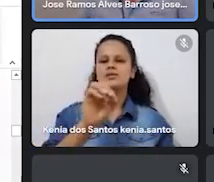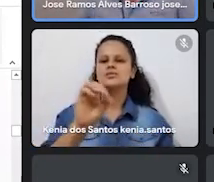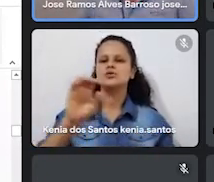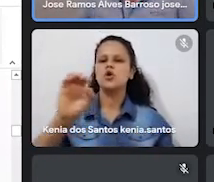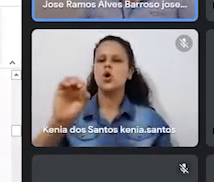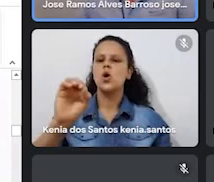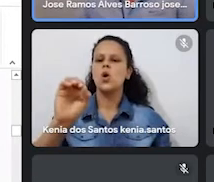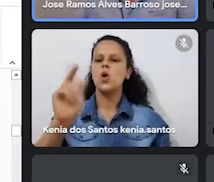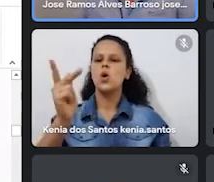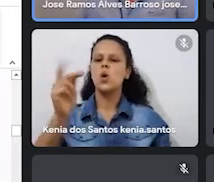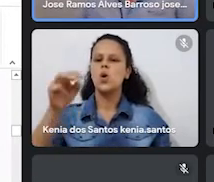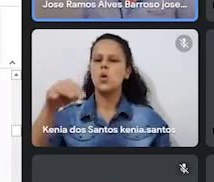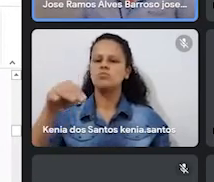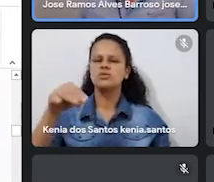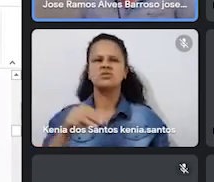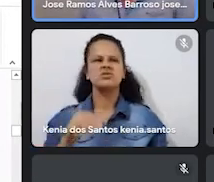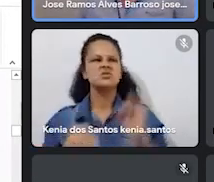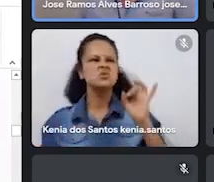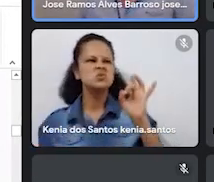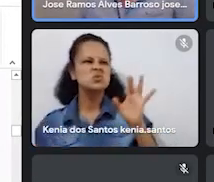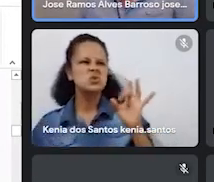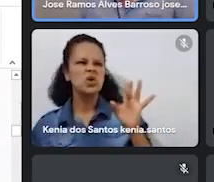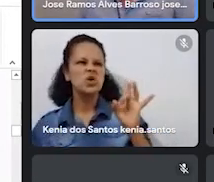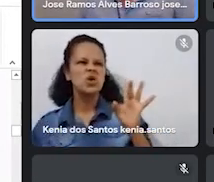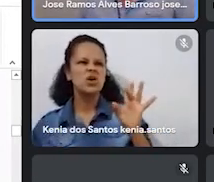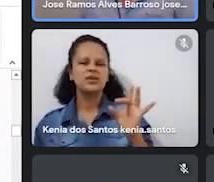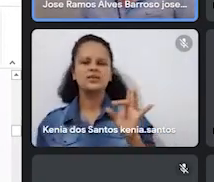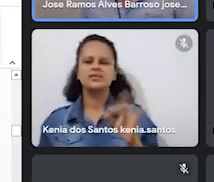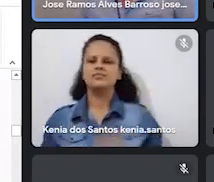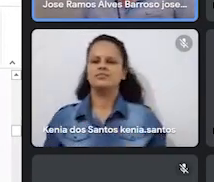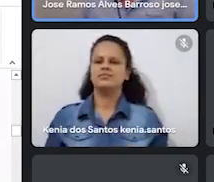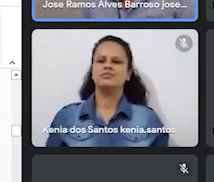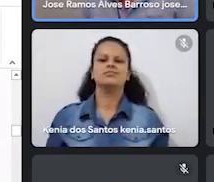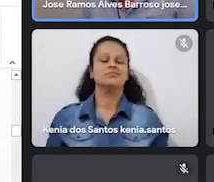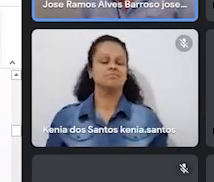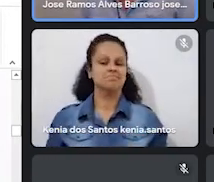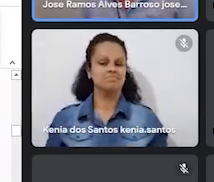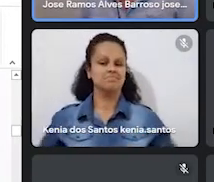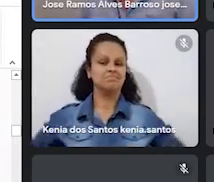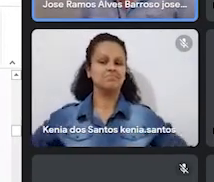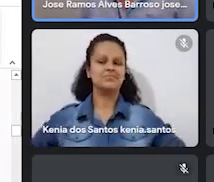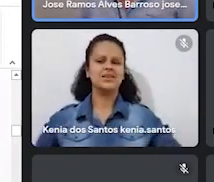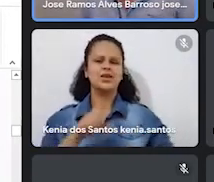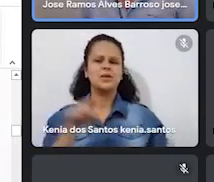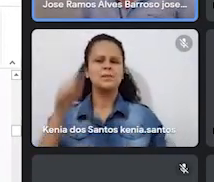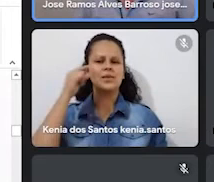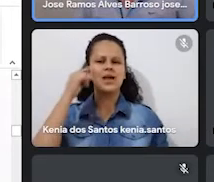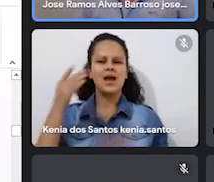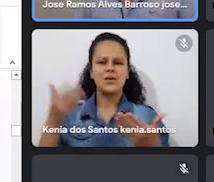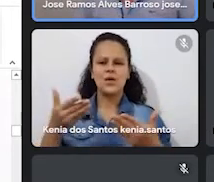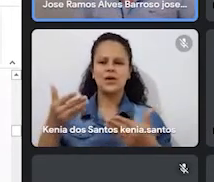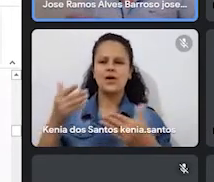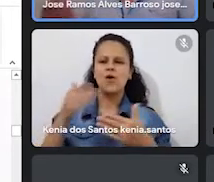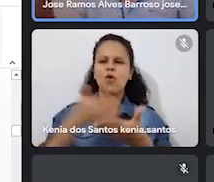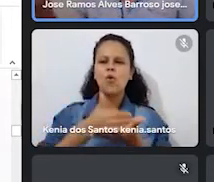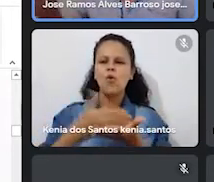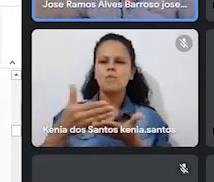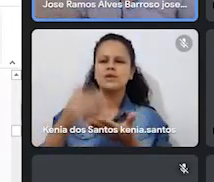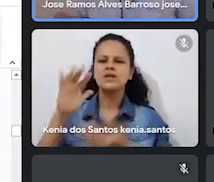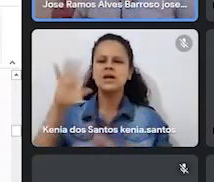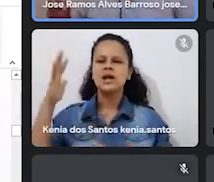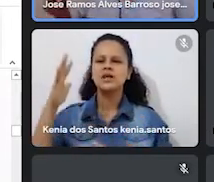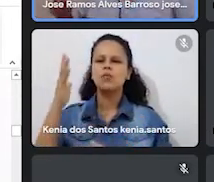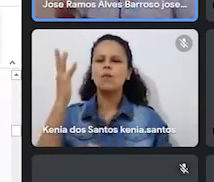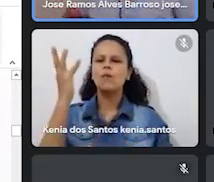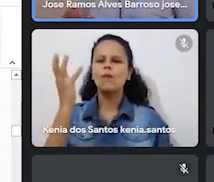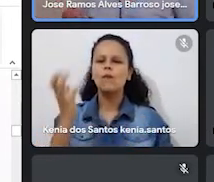Só é muito difícil, dependendo da situação. Chega nessa época seca agora e tenta conseguir